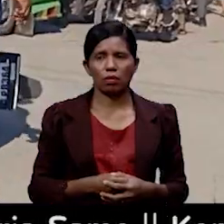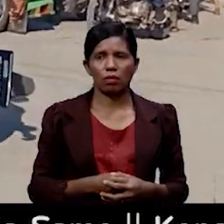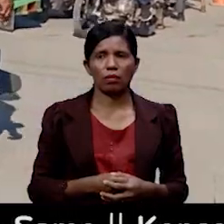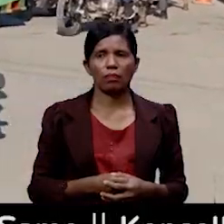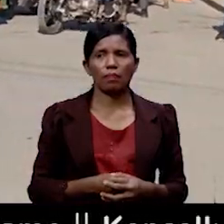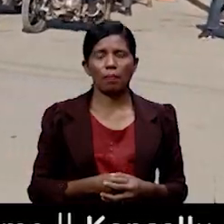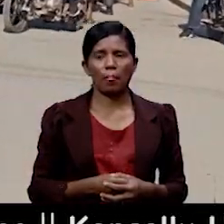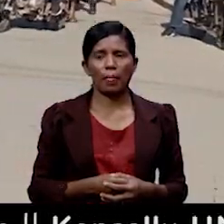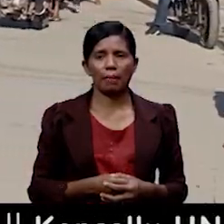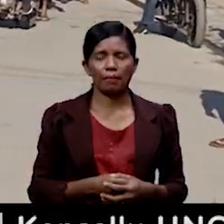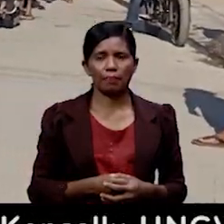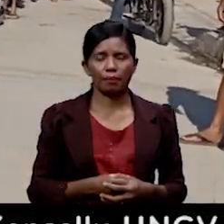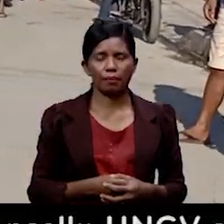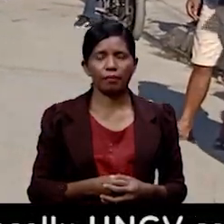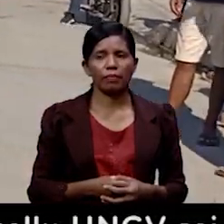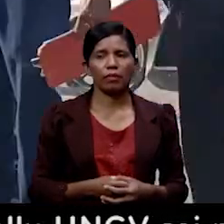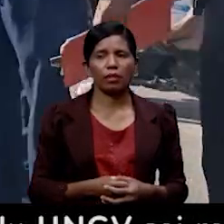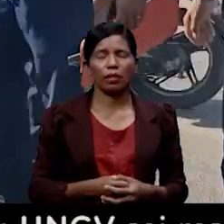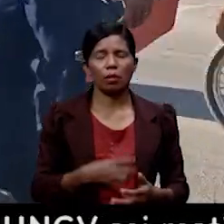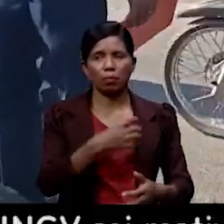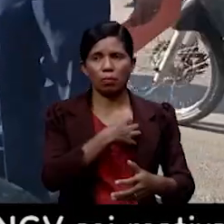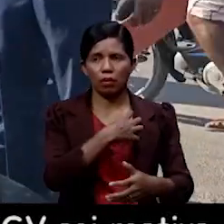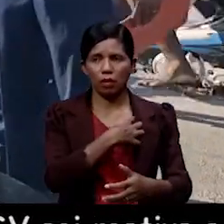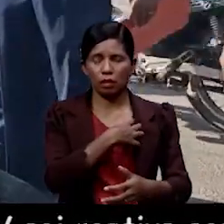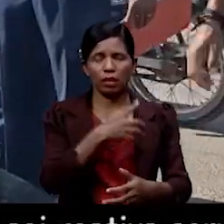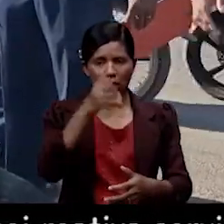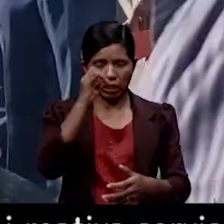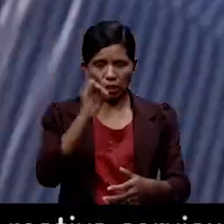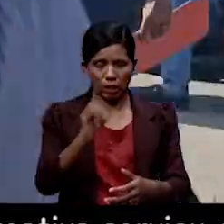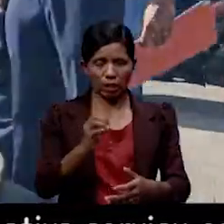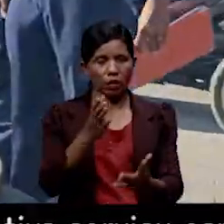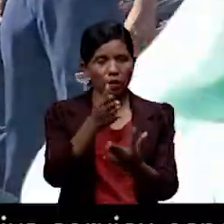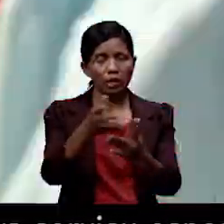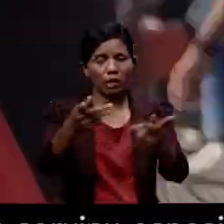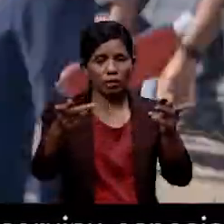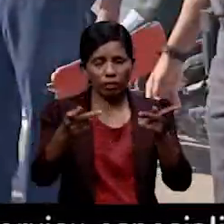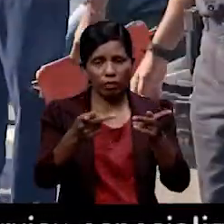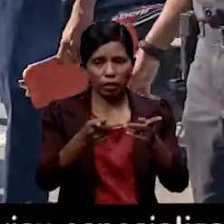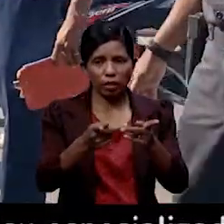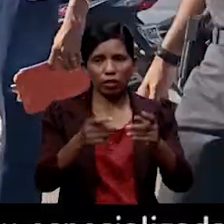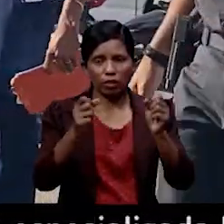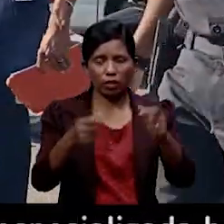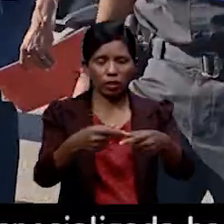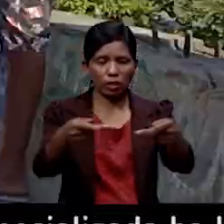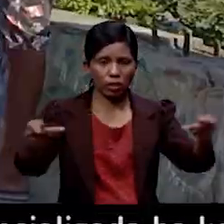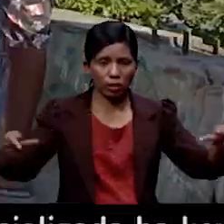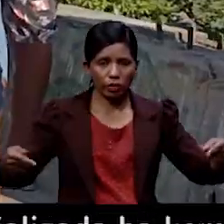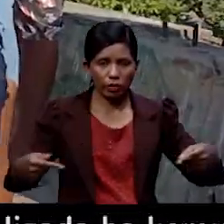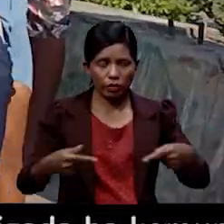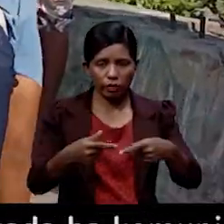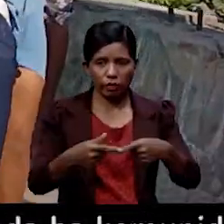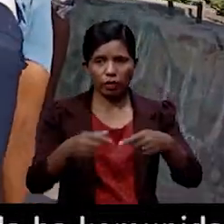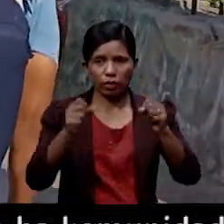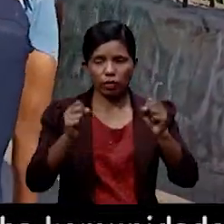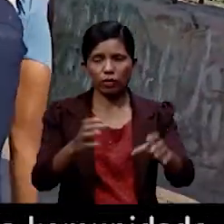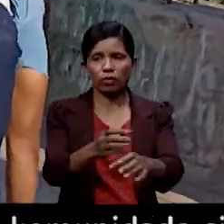A fin acontece acidente de tráfego, né? Polícia Seção Trânsito Dili, toia fatem acontecimento, ou de suca fatem acontecimento, no